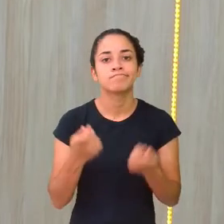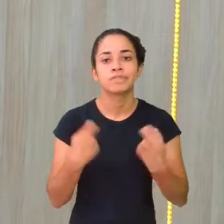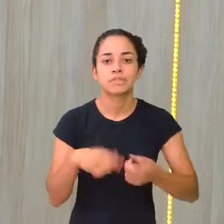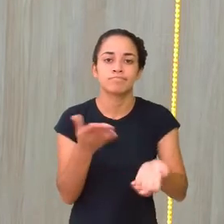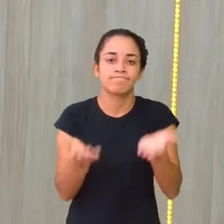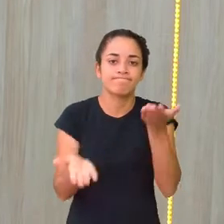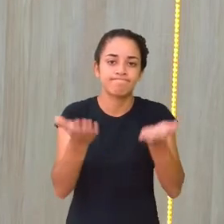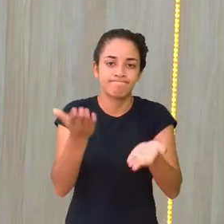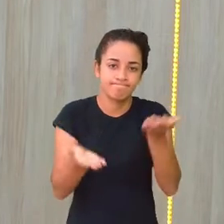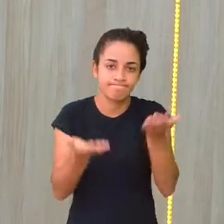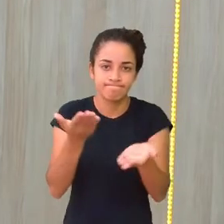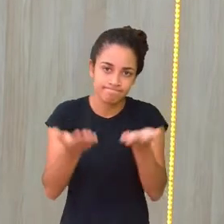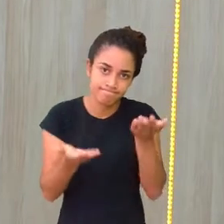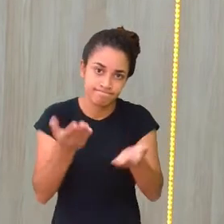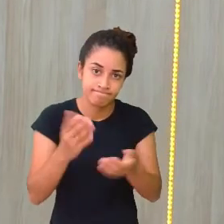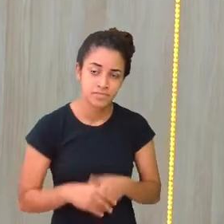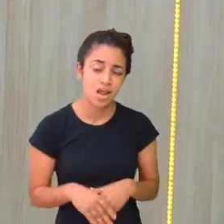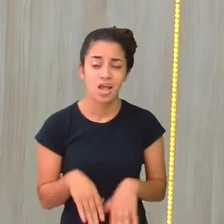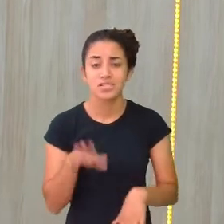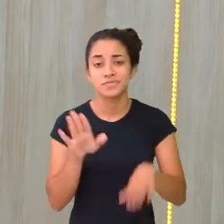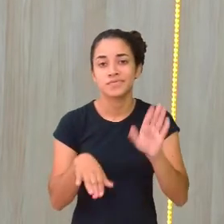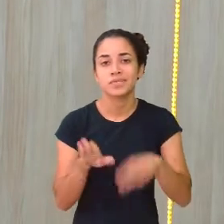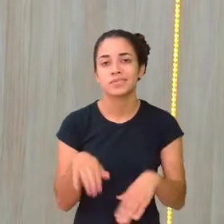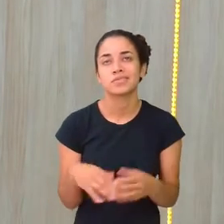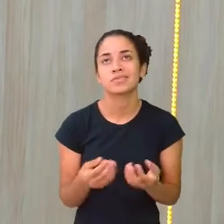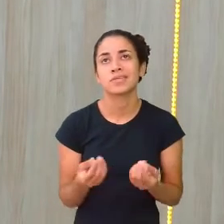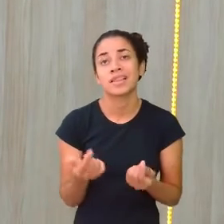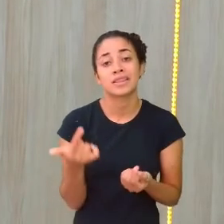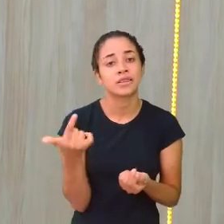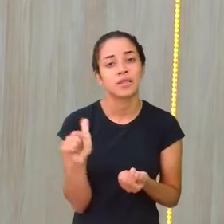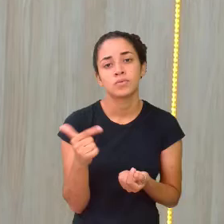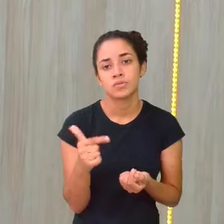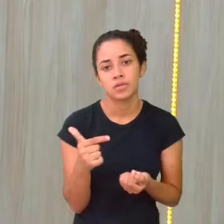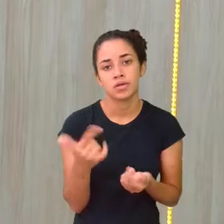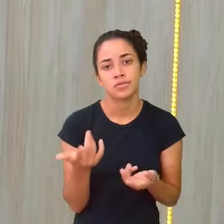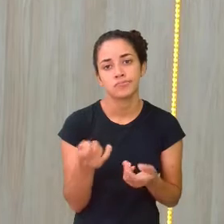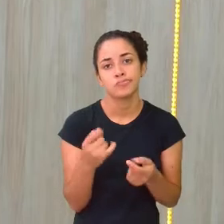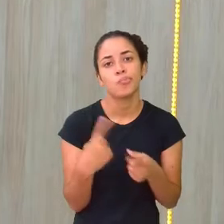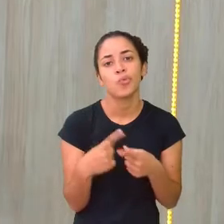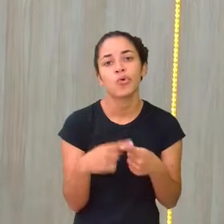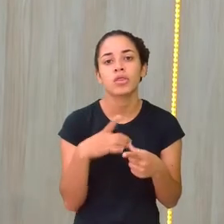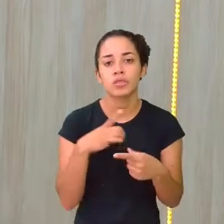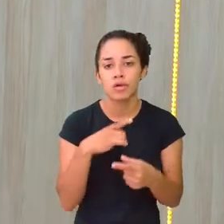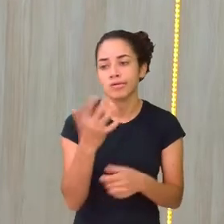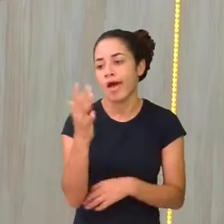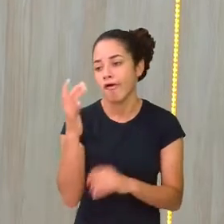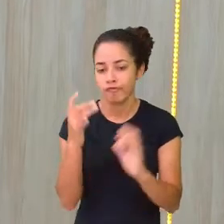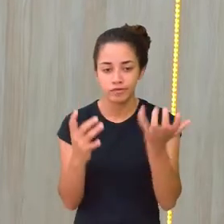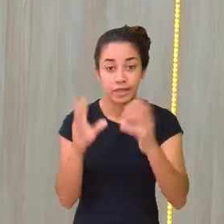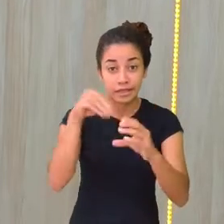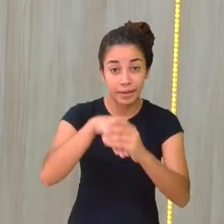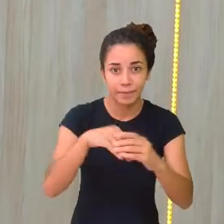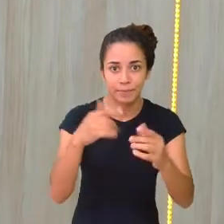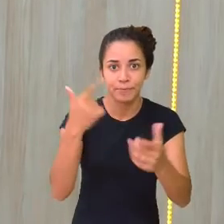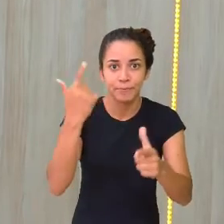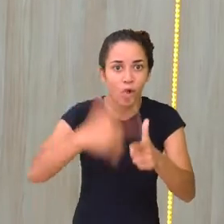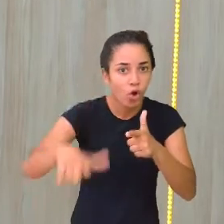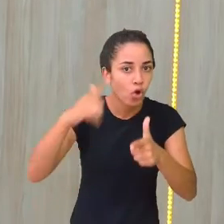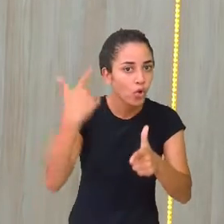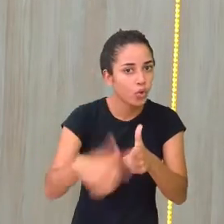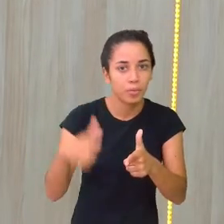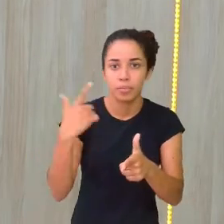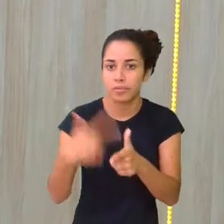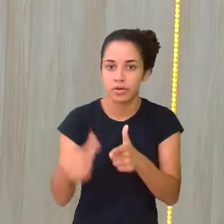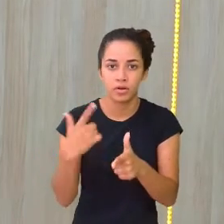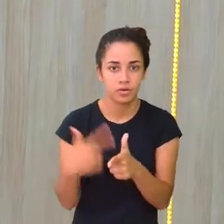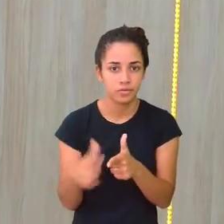né? Muitas vezes não ocorre, né? A gente vê aí os problemas ambientais que ocorrem no mundo, muito